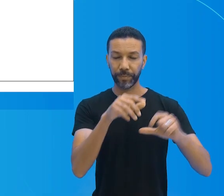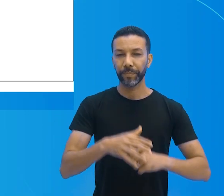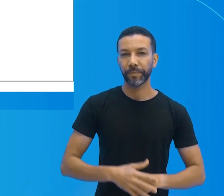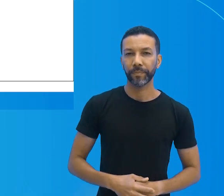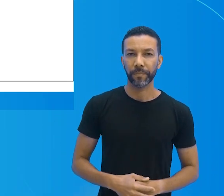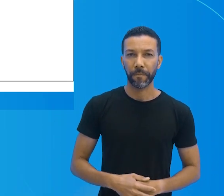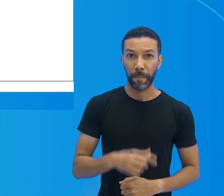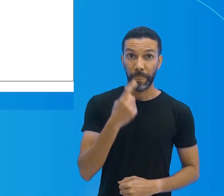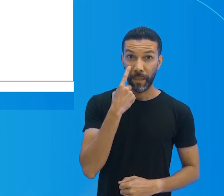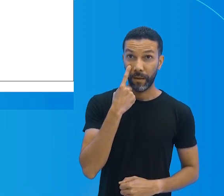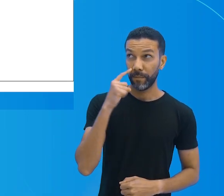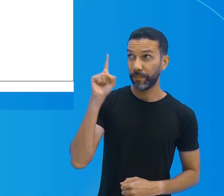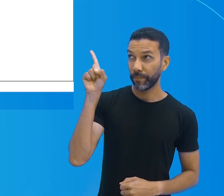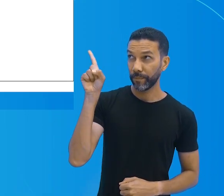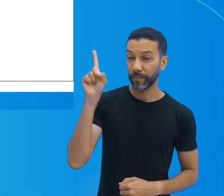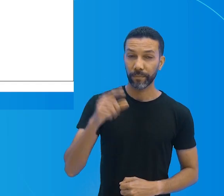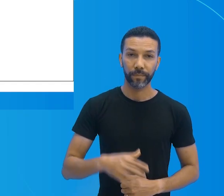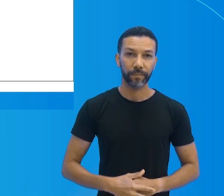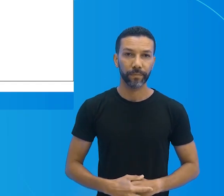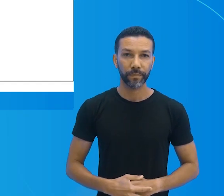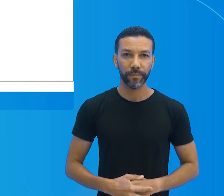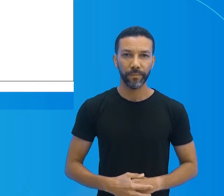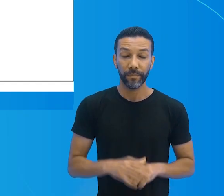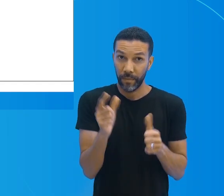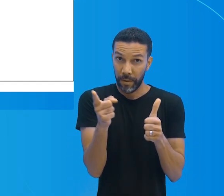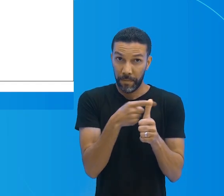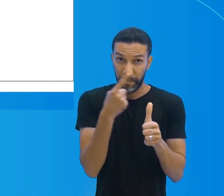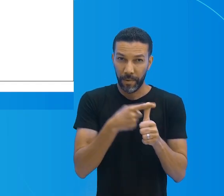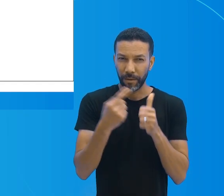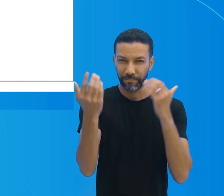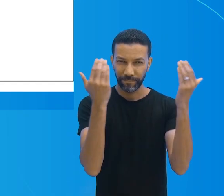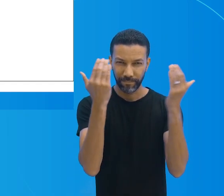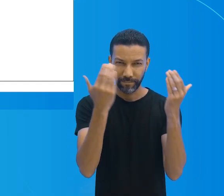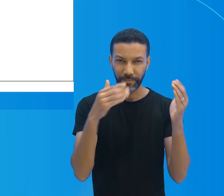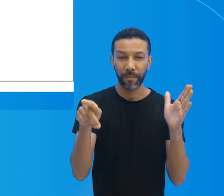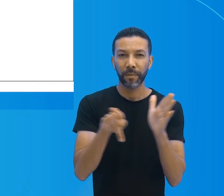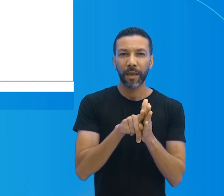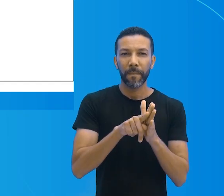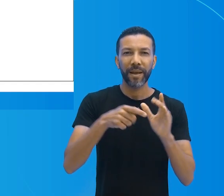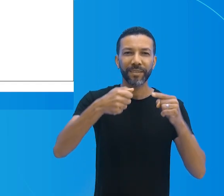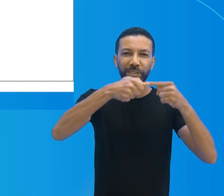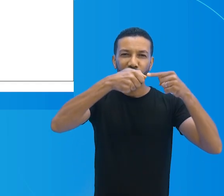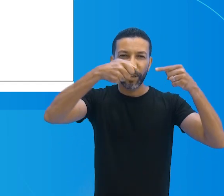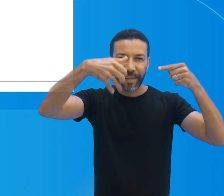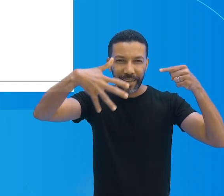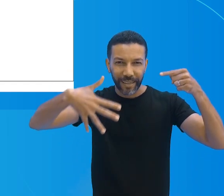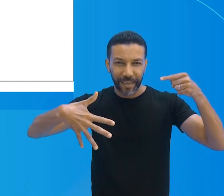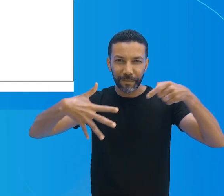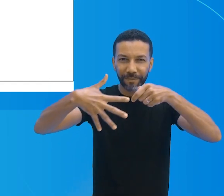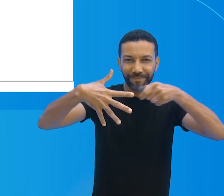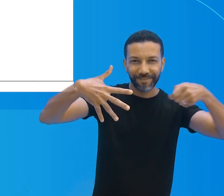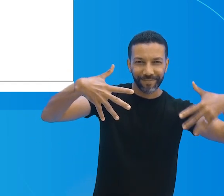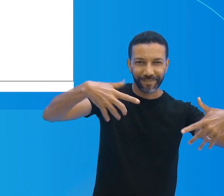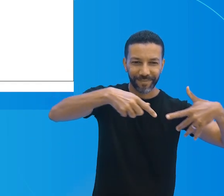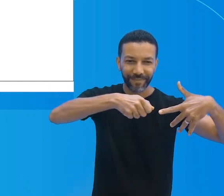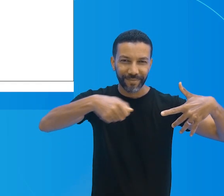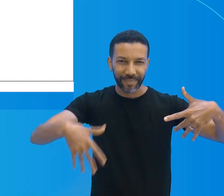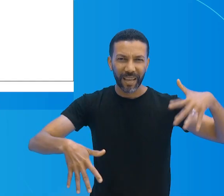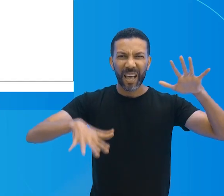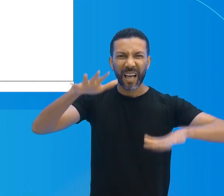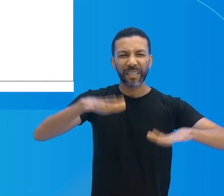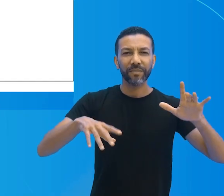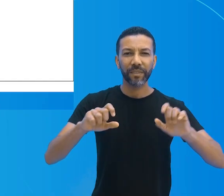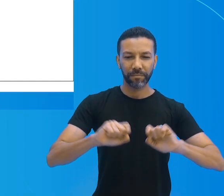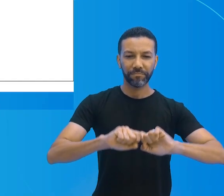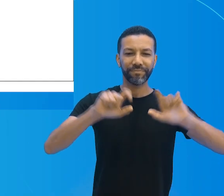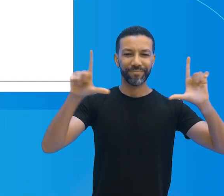pessoal, vamos entender primeiro, né, analisando esse diagrama, tá? Porque às vezes a gente ir para a tela de sistema,